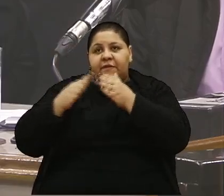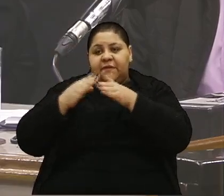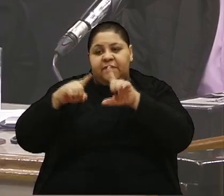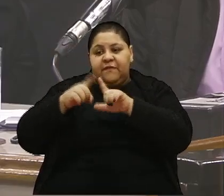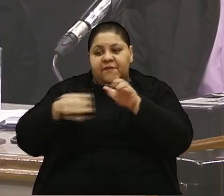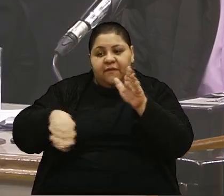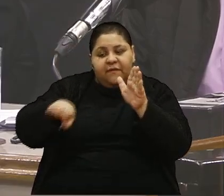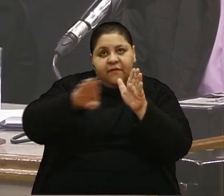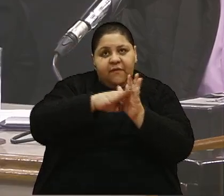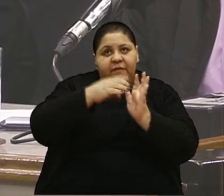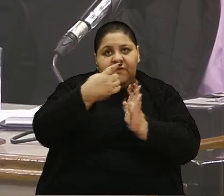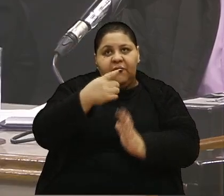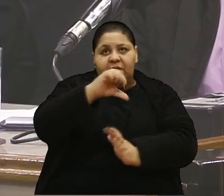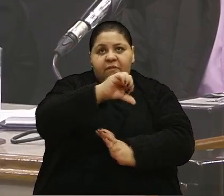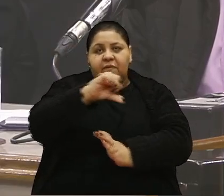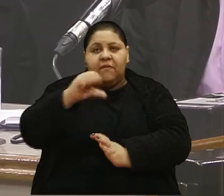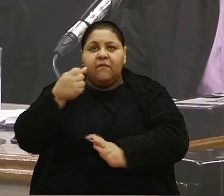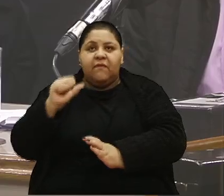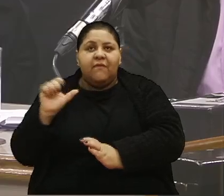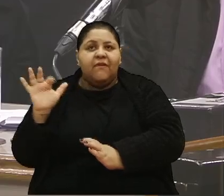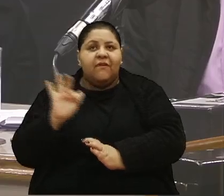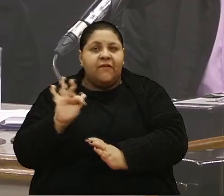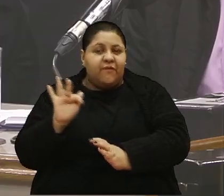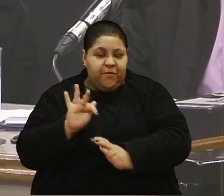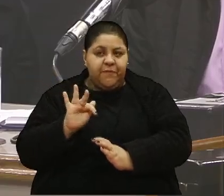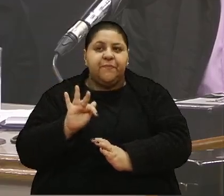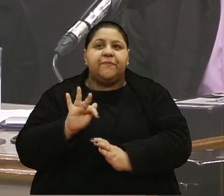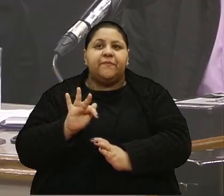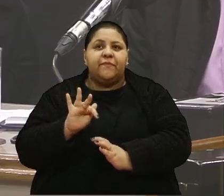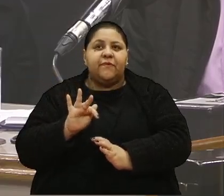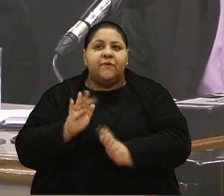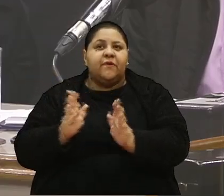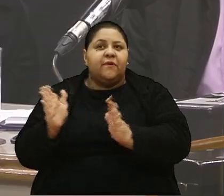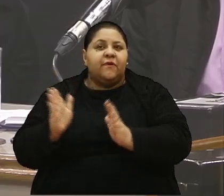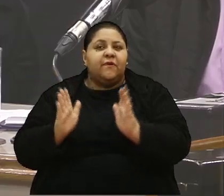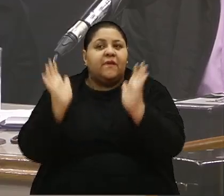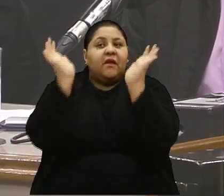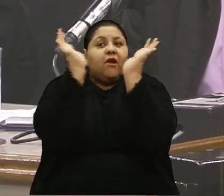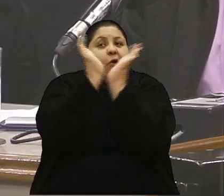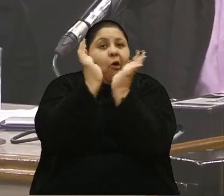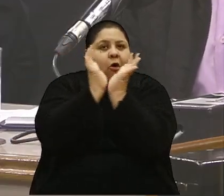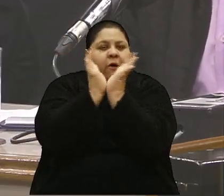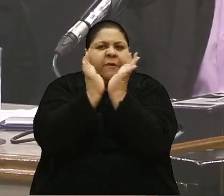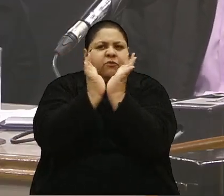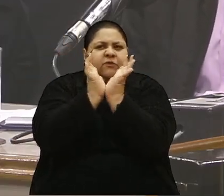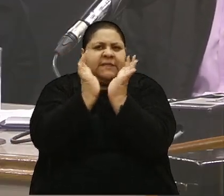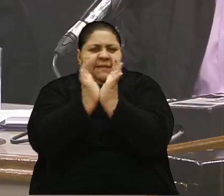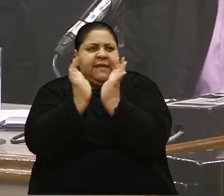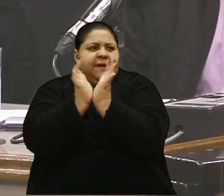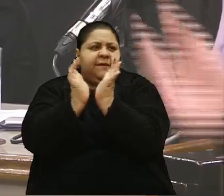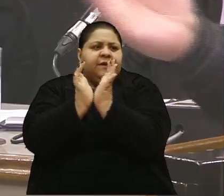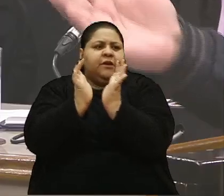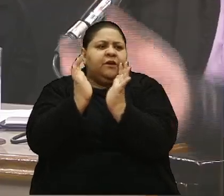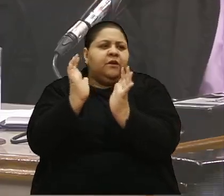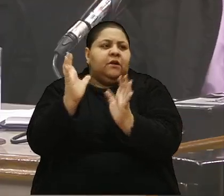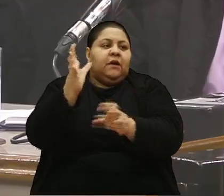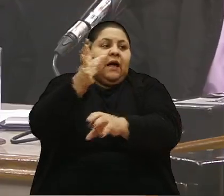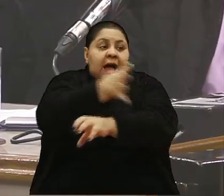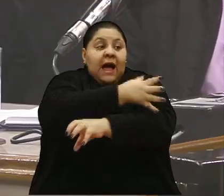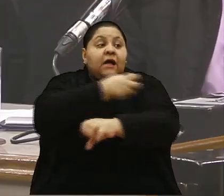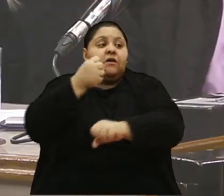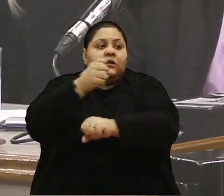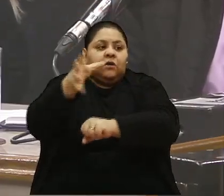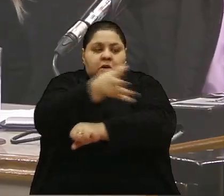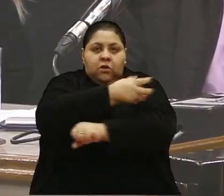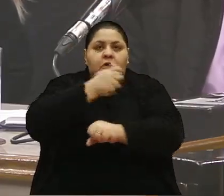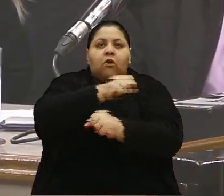em 1998, em fevereiro de 98, a época da Copa do Mundo. Fui muito bem acolhido pelo seu pai, o